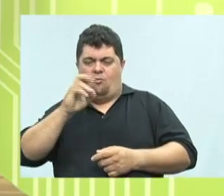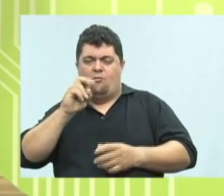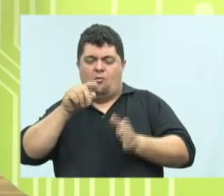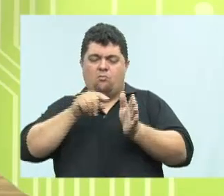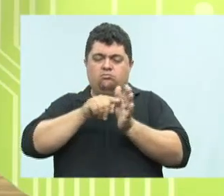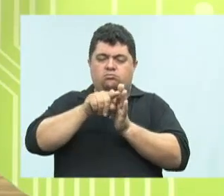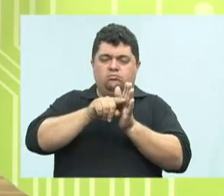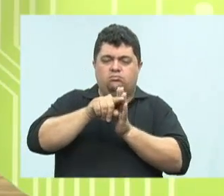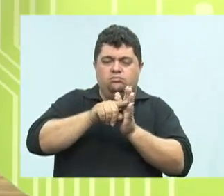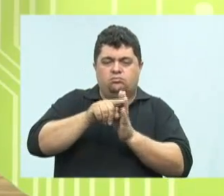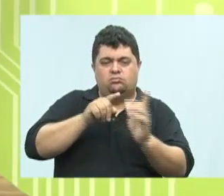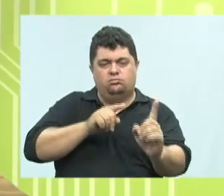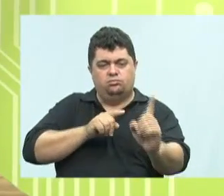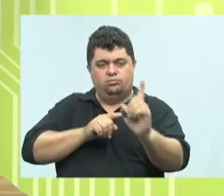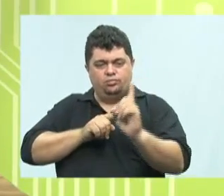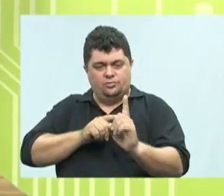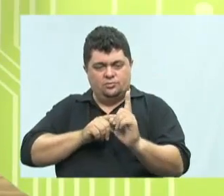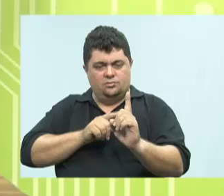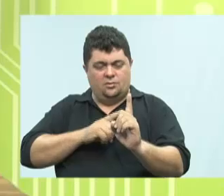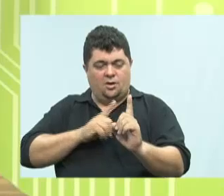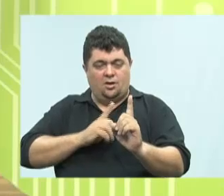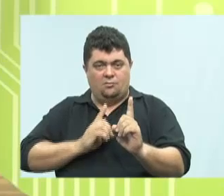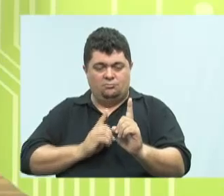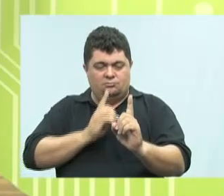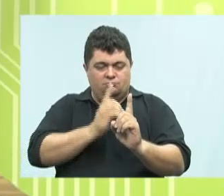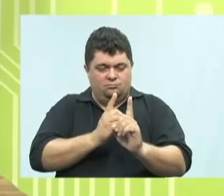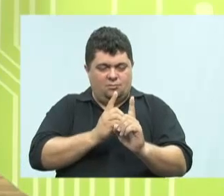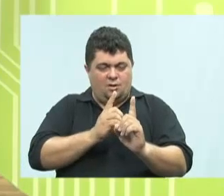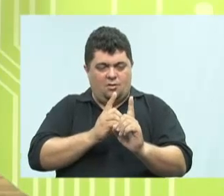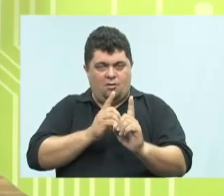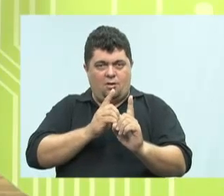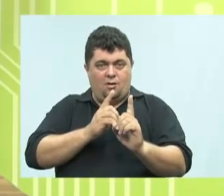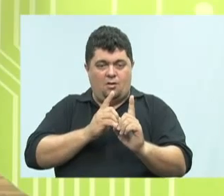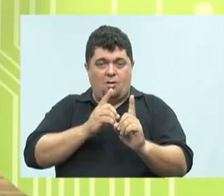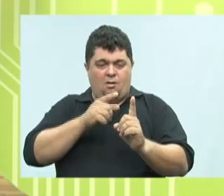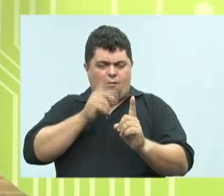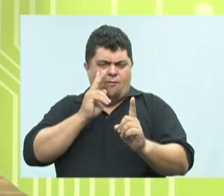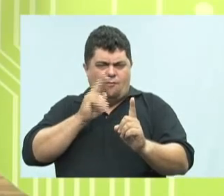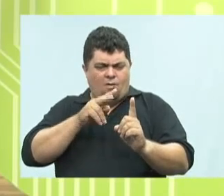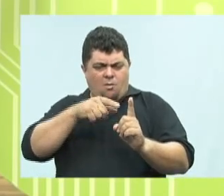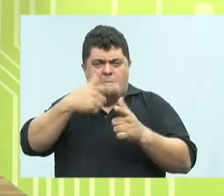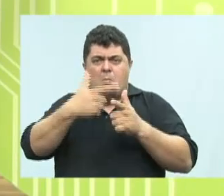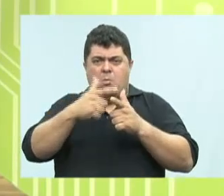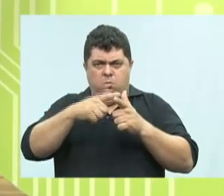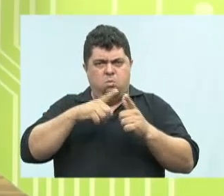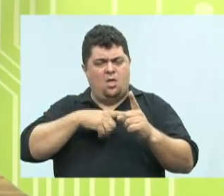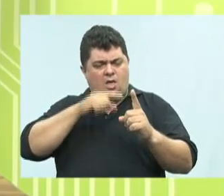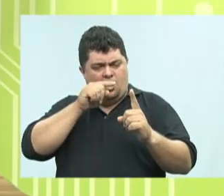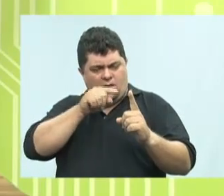devemos ter o envolvimento dos sujeitos nessa intervenção, no